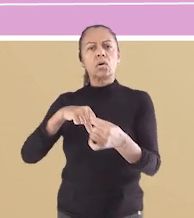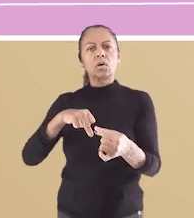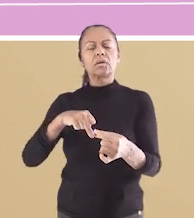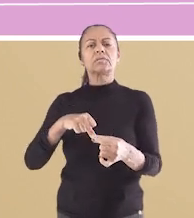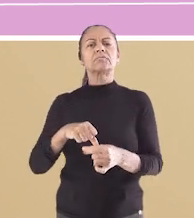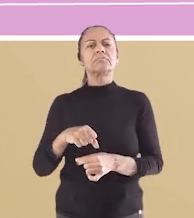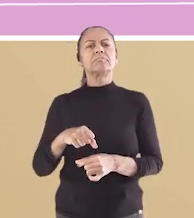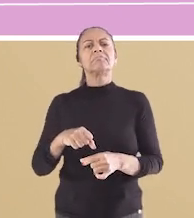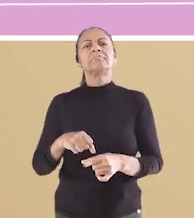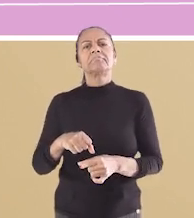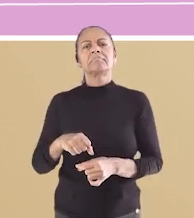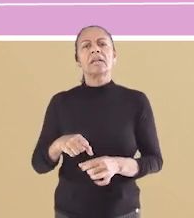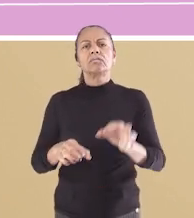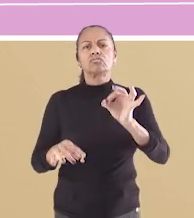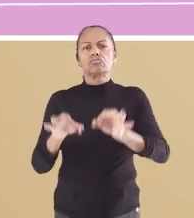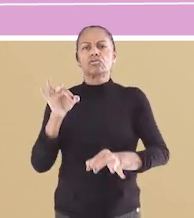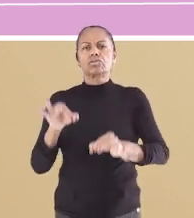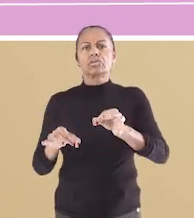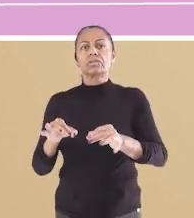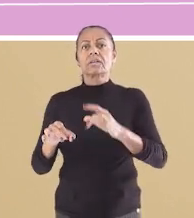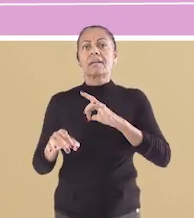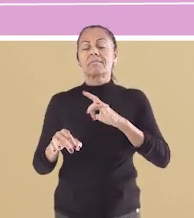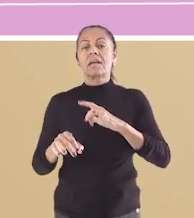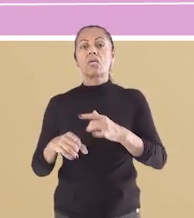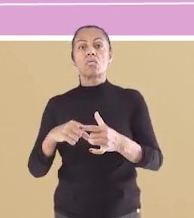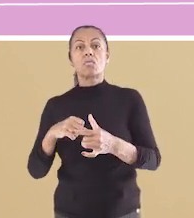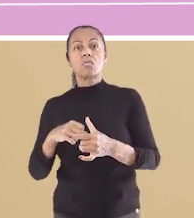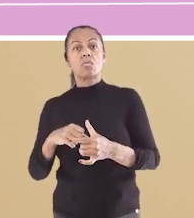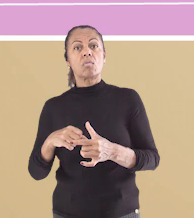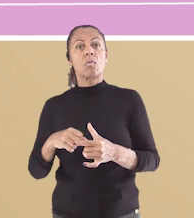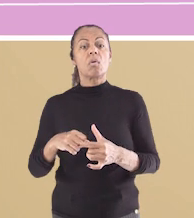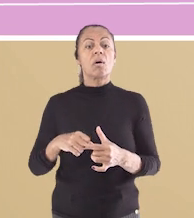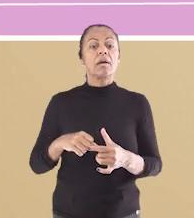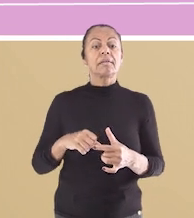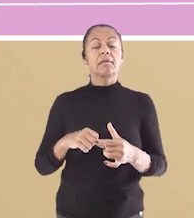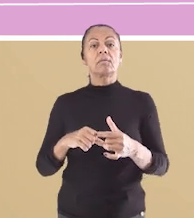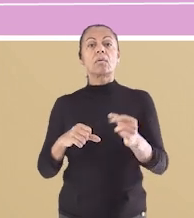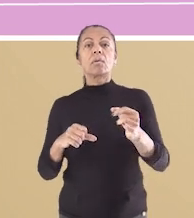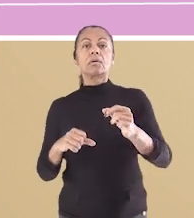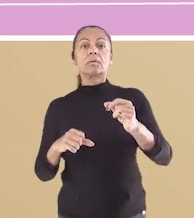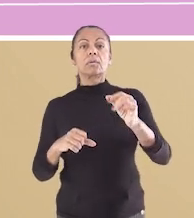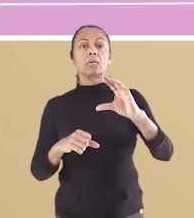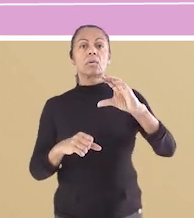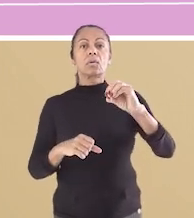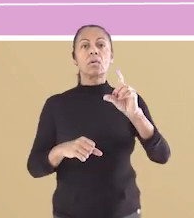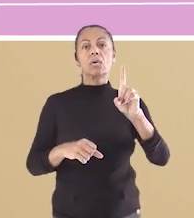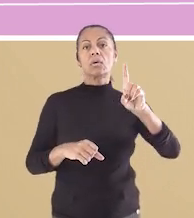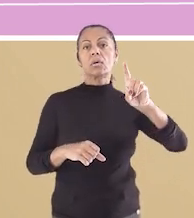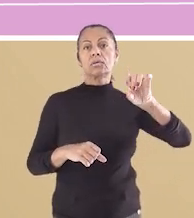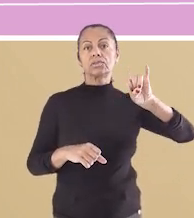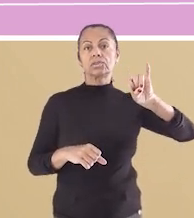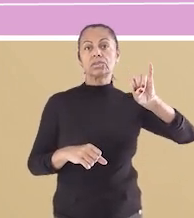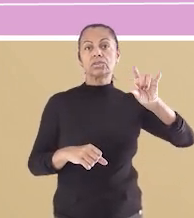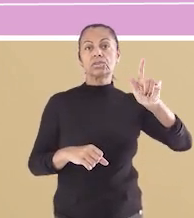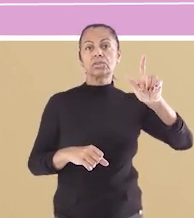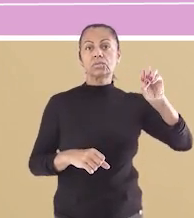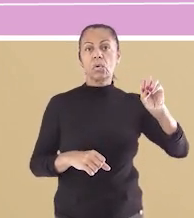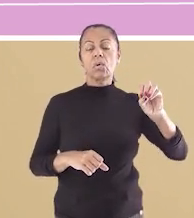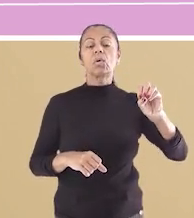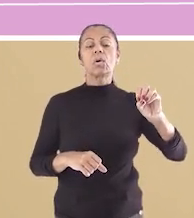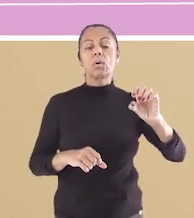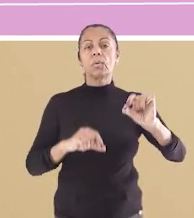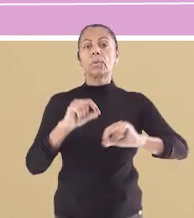No Alcorão, por exemplo, além de um código penal que estabelece crime e penas, há um